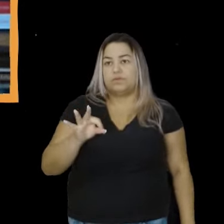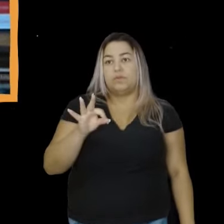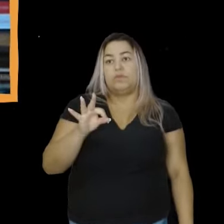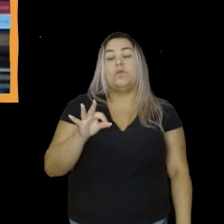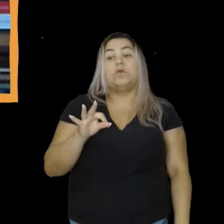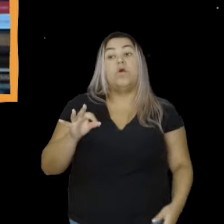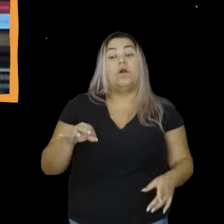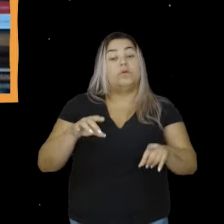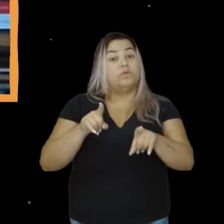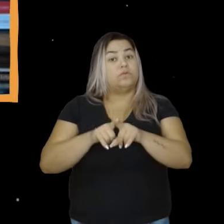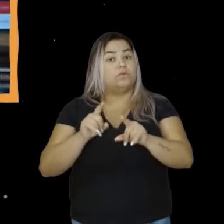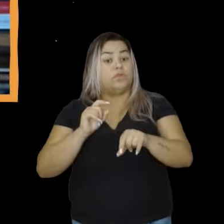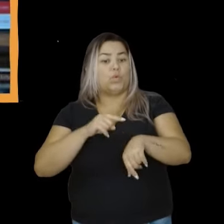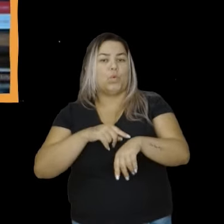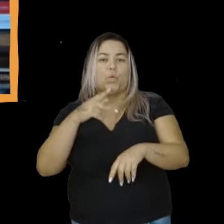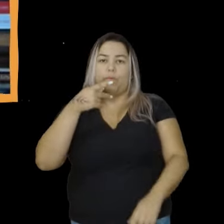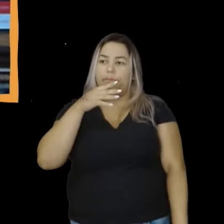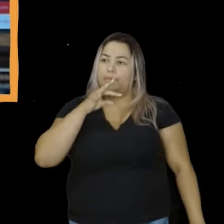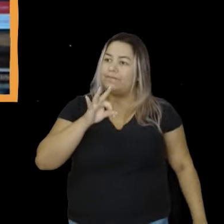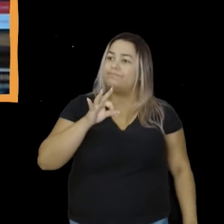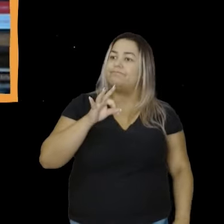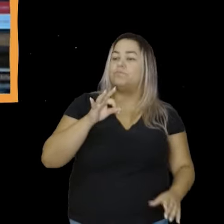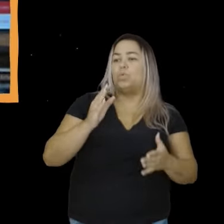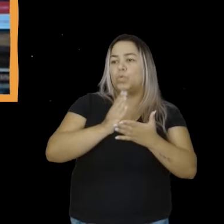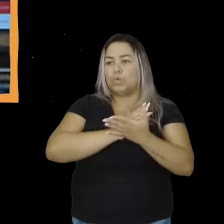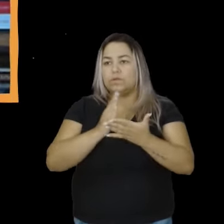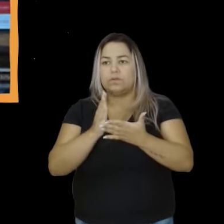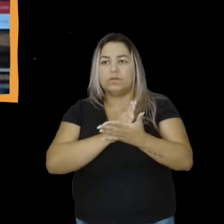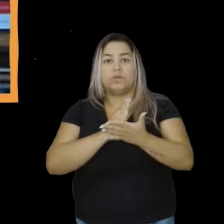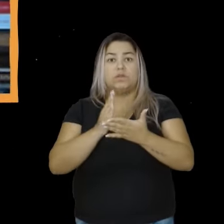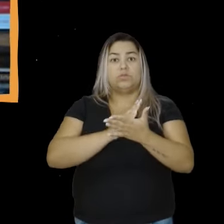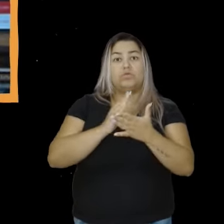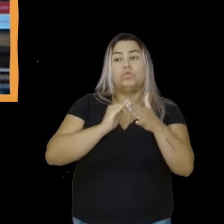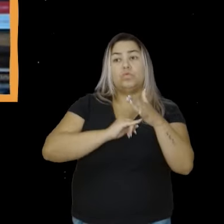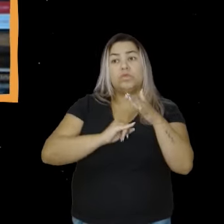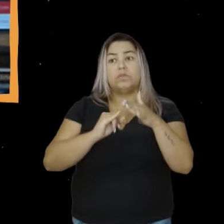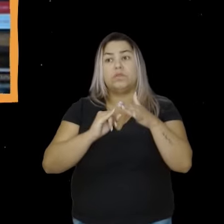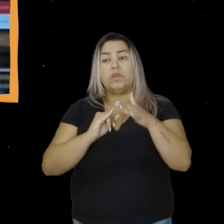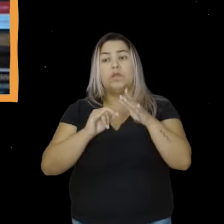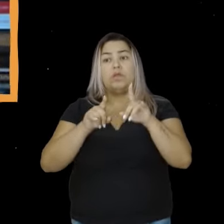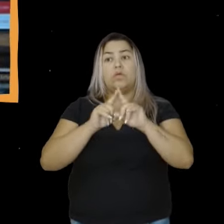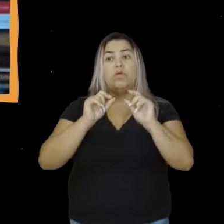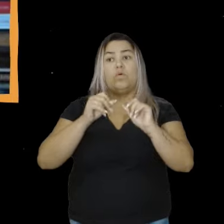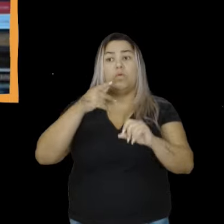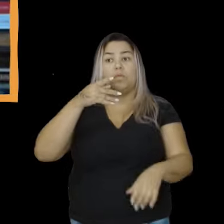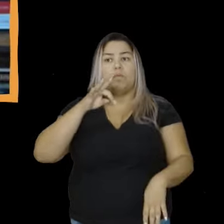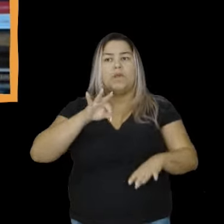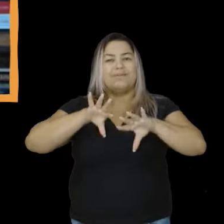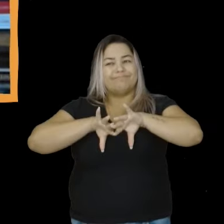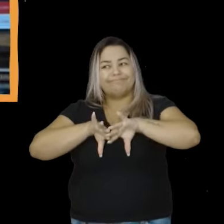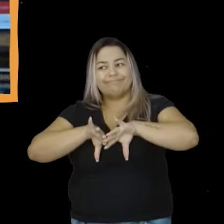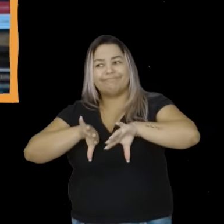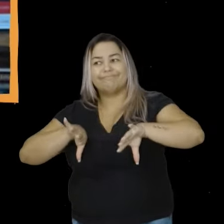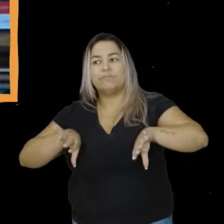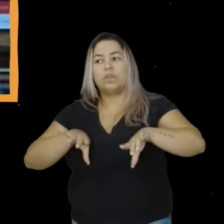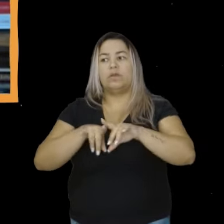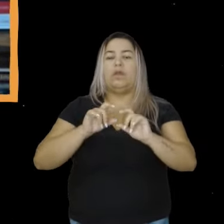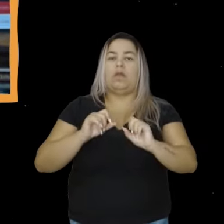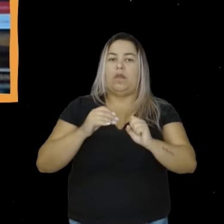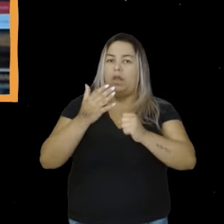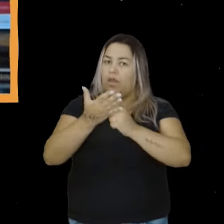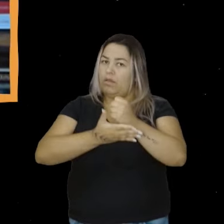alguns momentos o PT ficou muito preso à institucionalidade, em alguns momentos o PT se afastou da sua